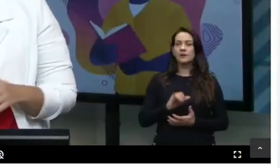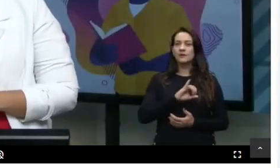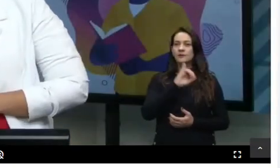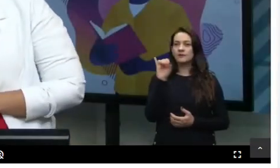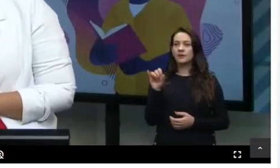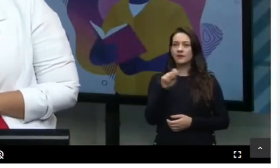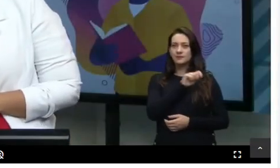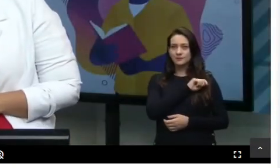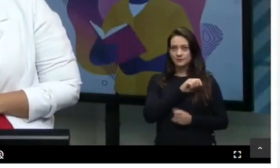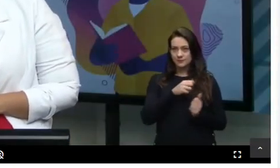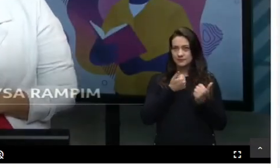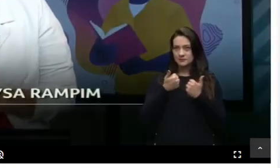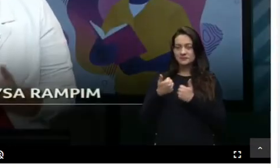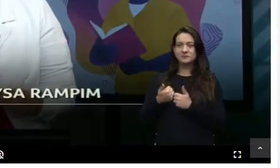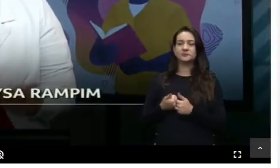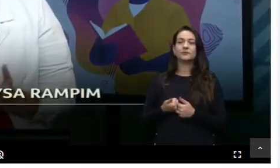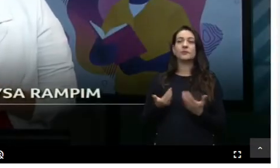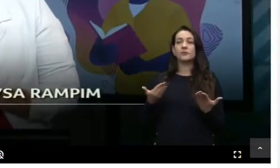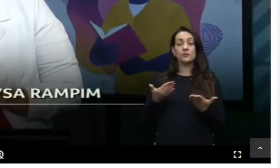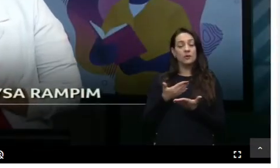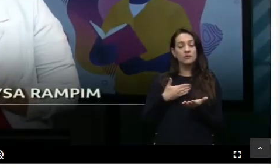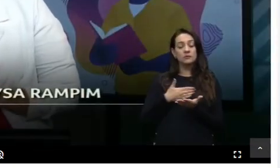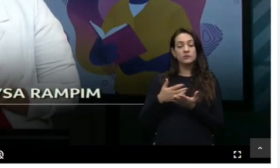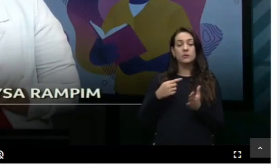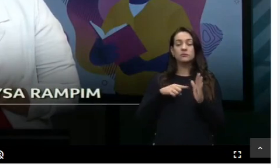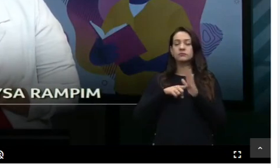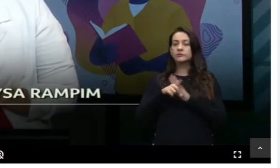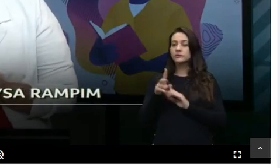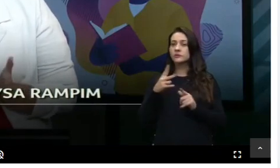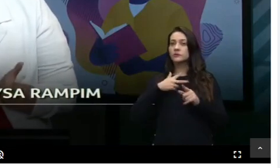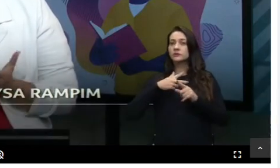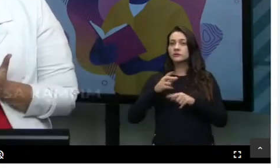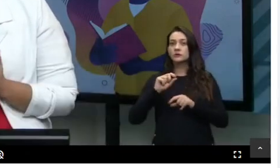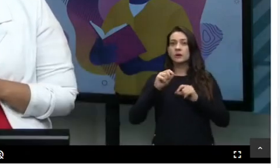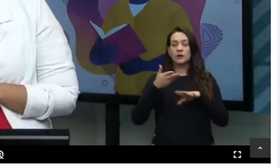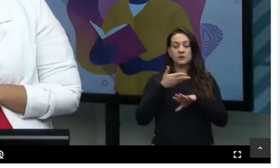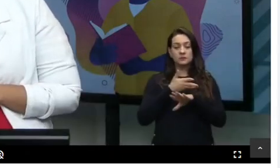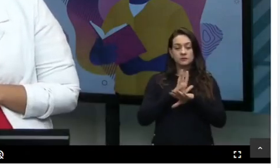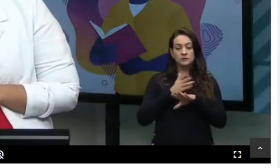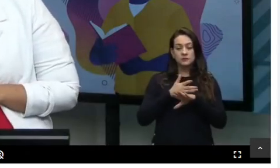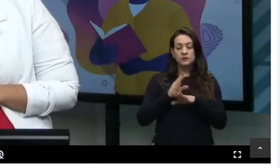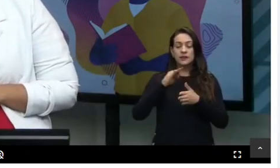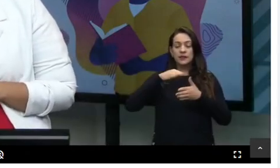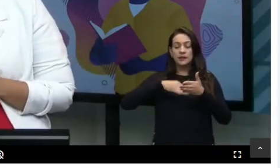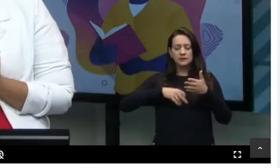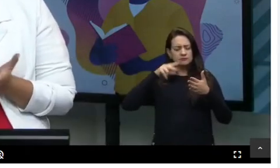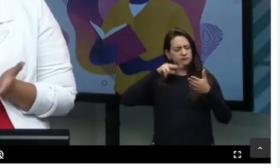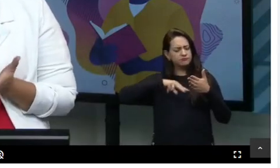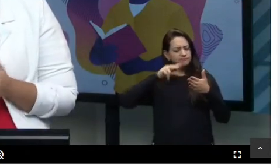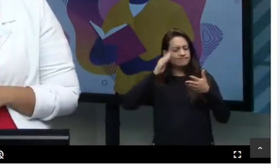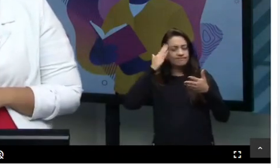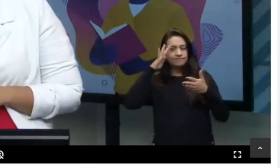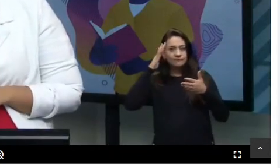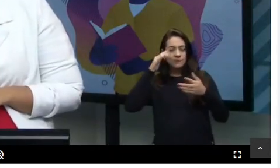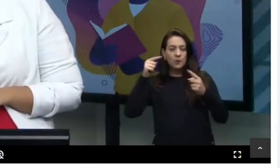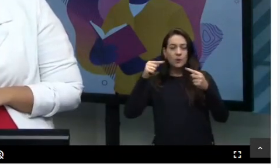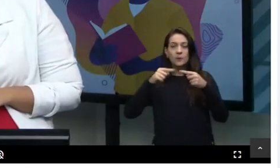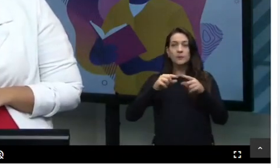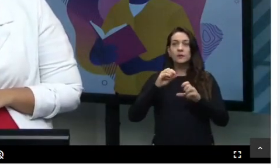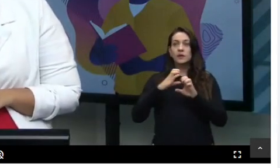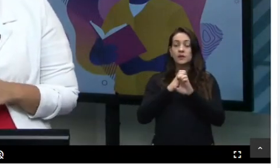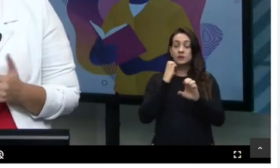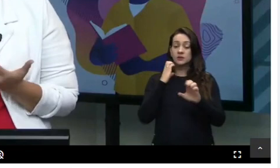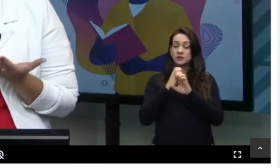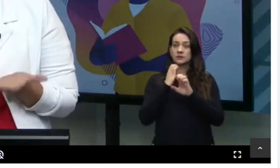Olá, aluno, tudo bem? Hoje nós vamos resolver uma questão de prática e interpretação de textos relacionadas à área de